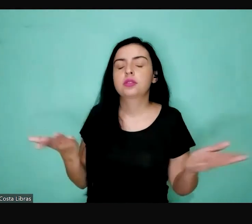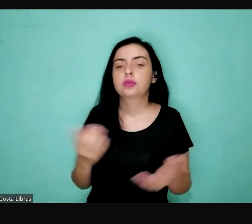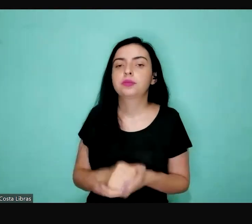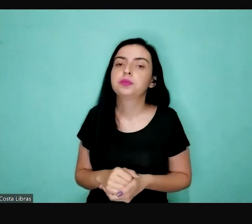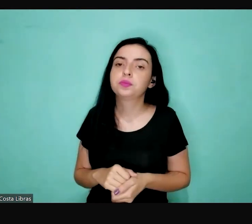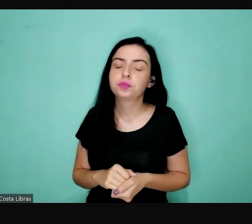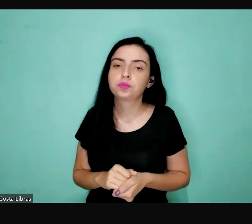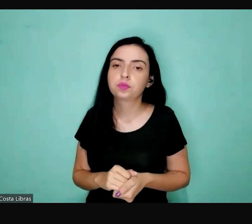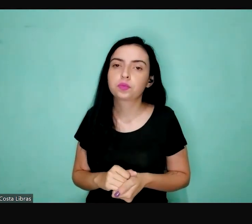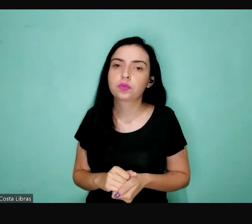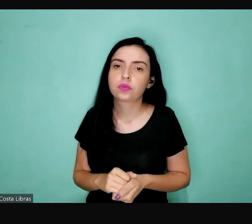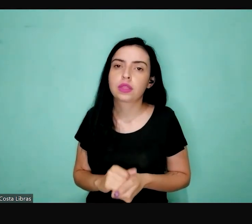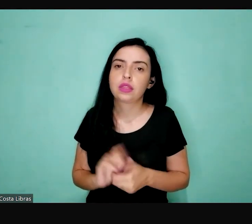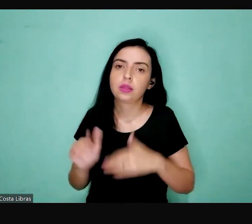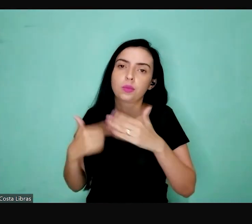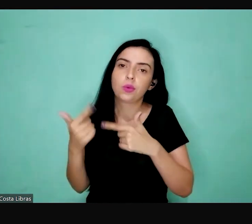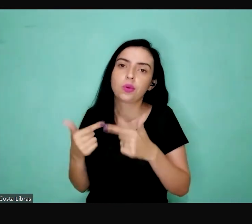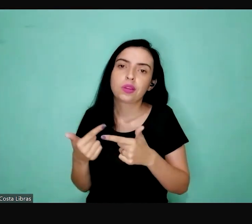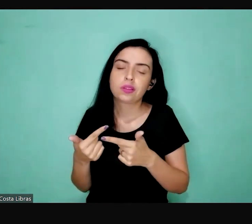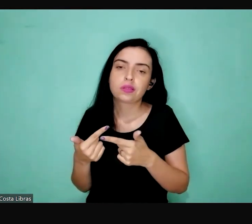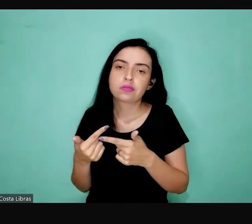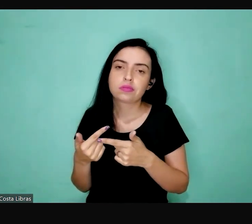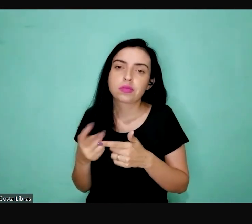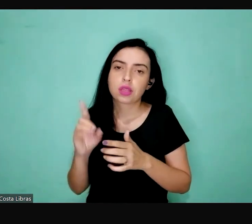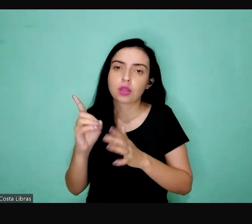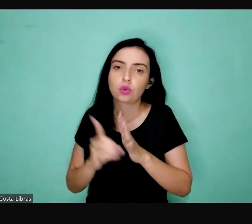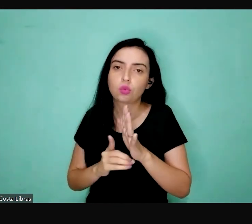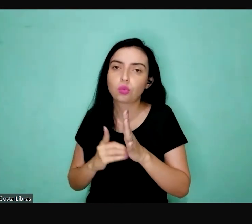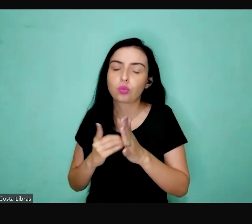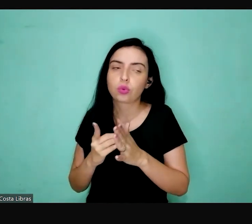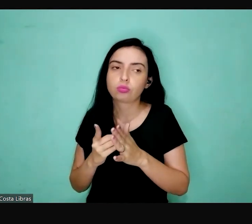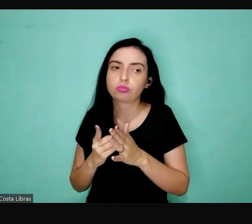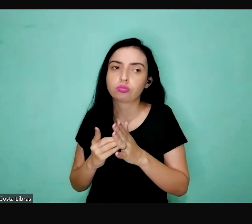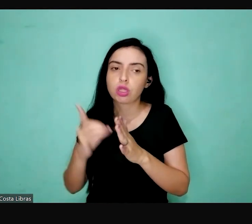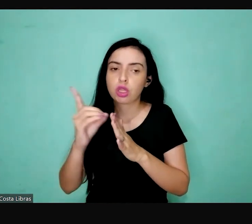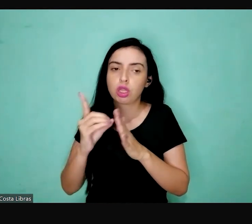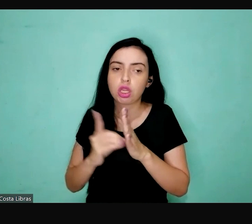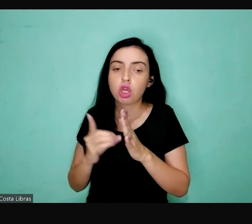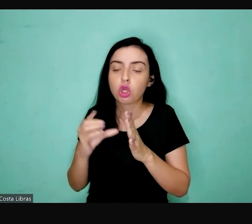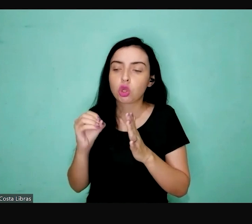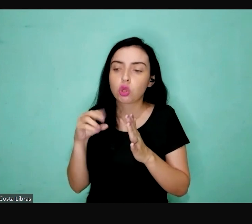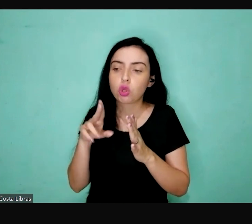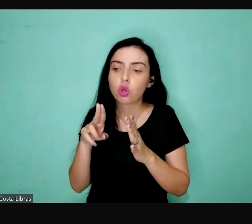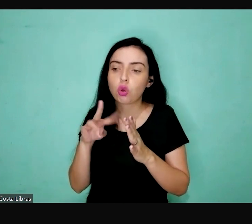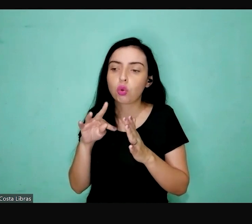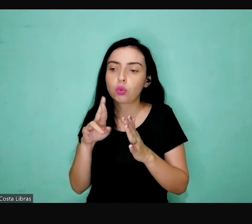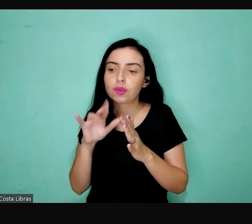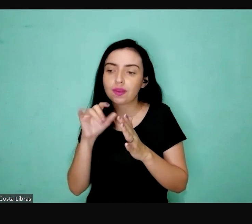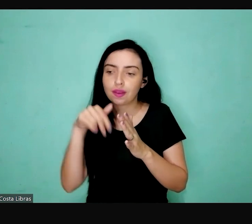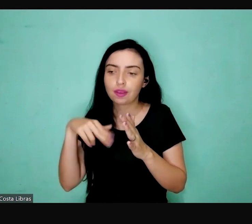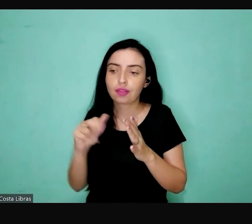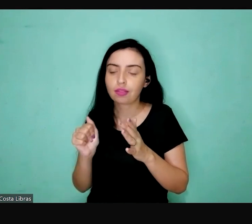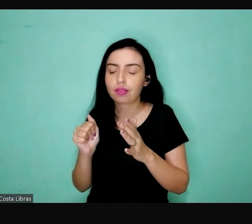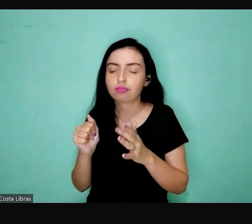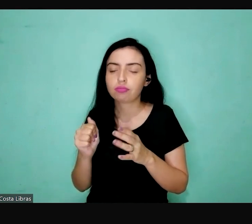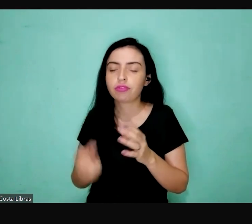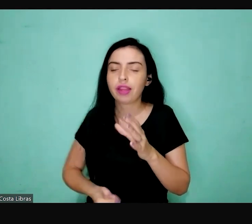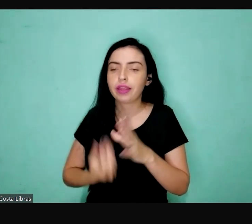Então, daí essa doutrina que vai se criando no Tribunal Europeu,